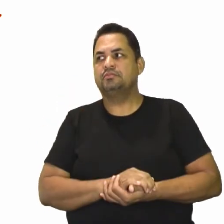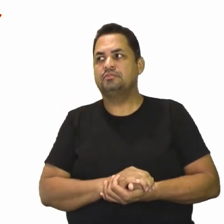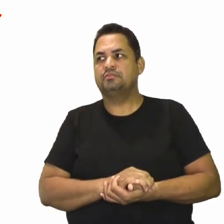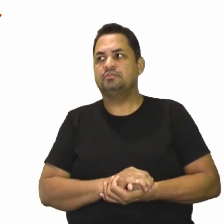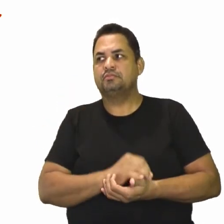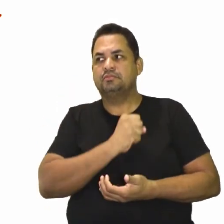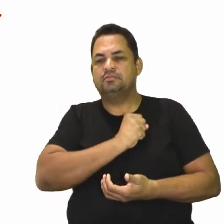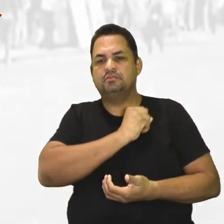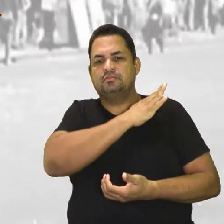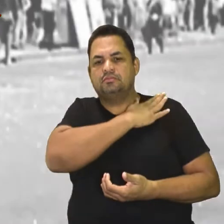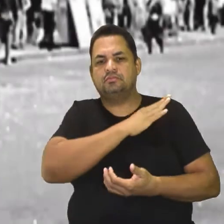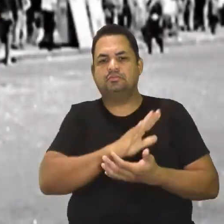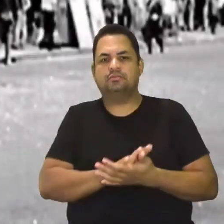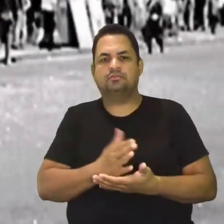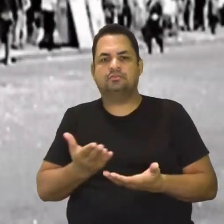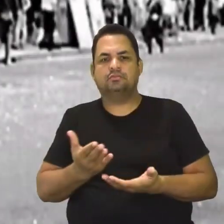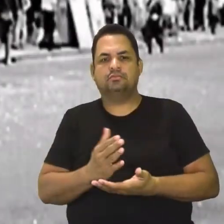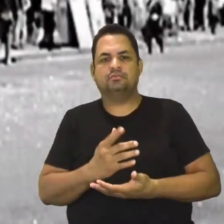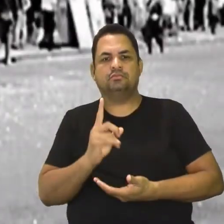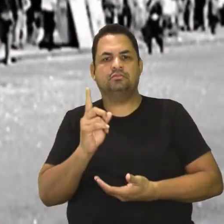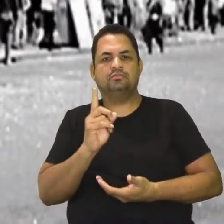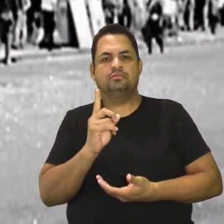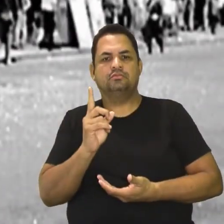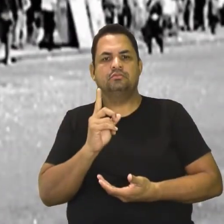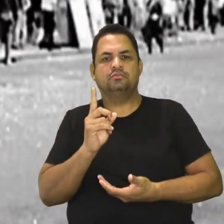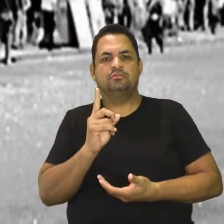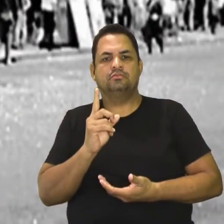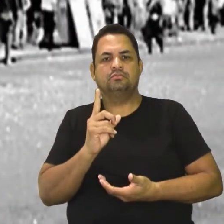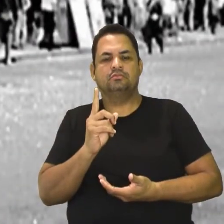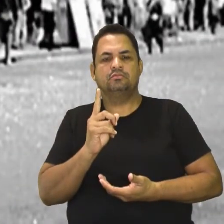Os militares da linha dura, eles não estavam